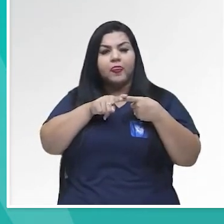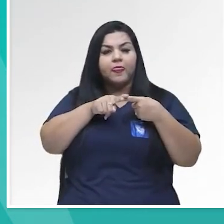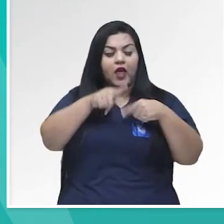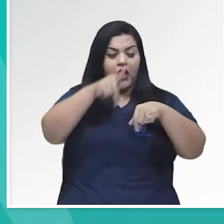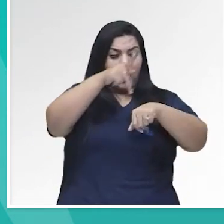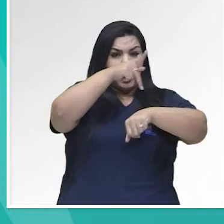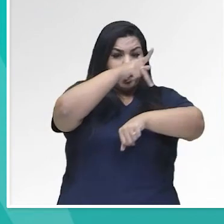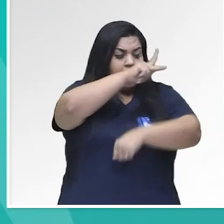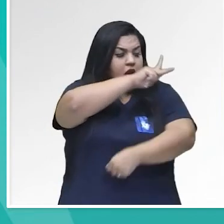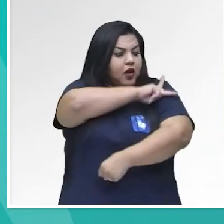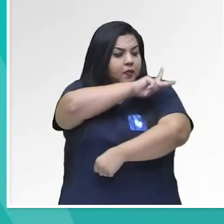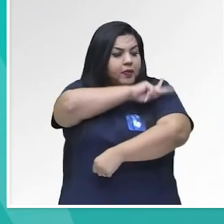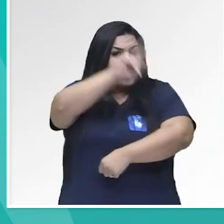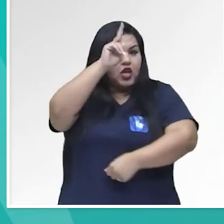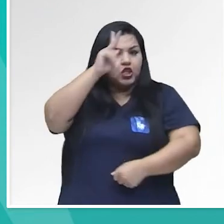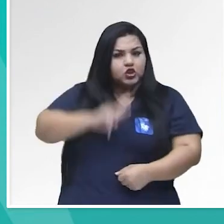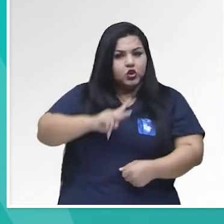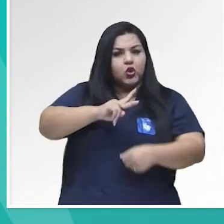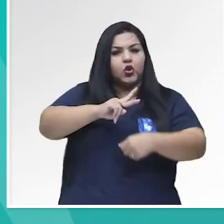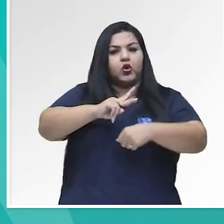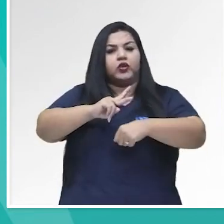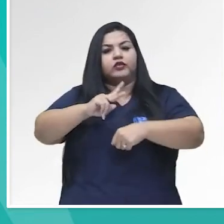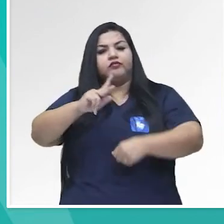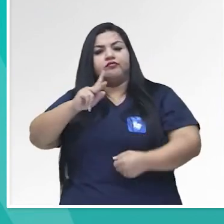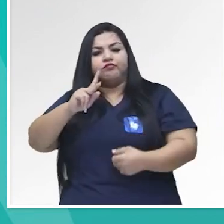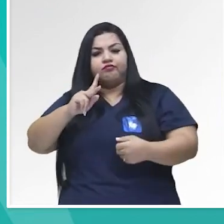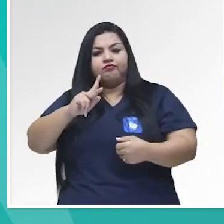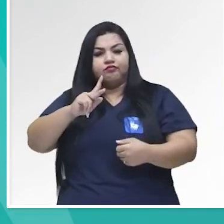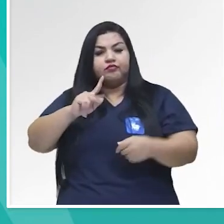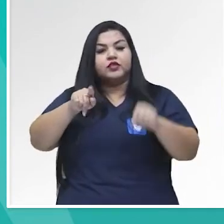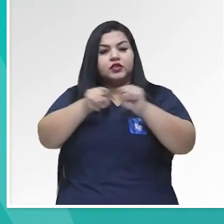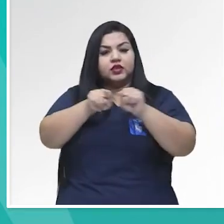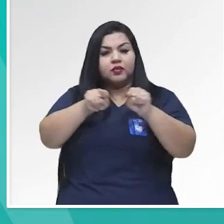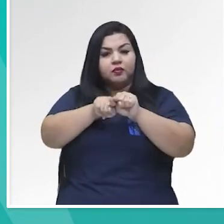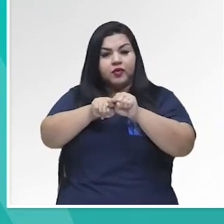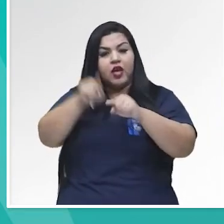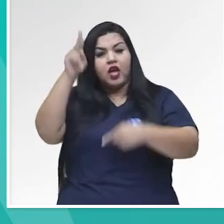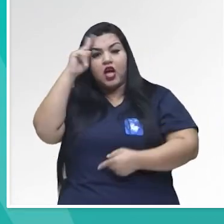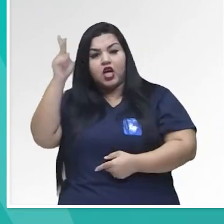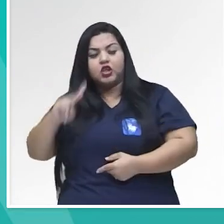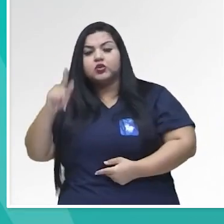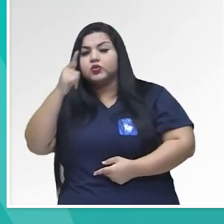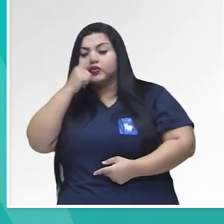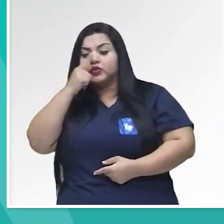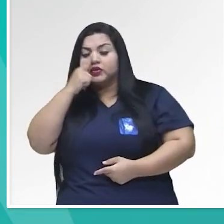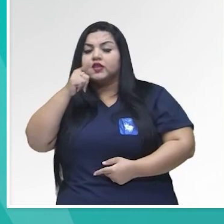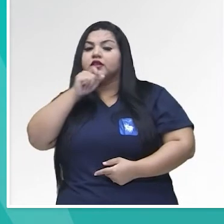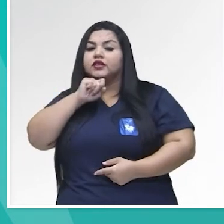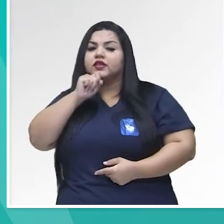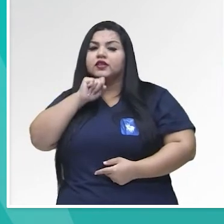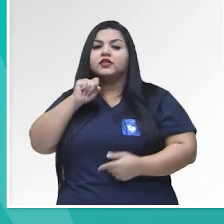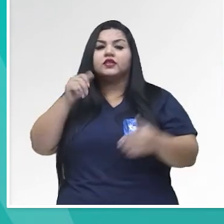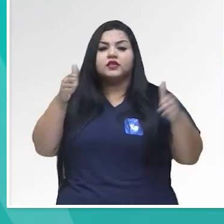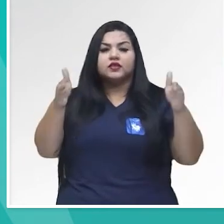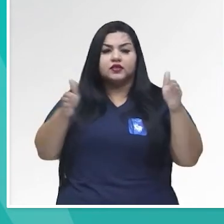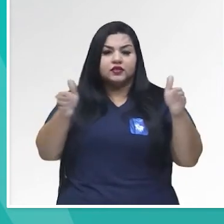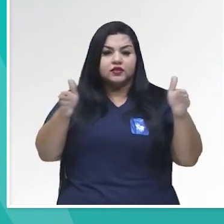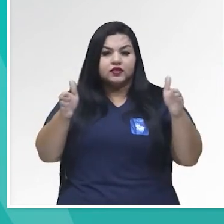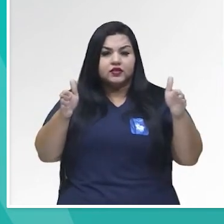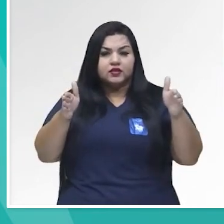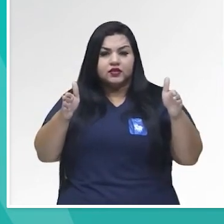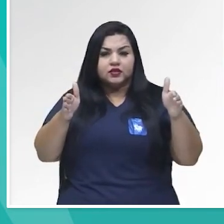Na pré-história, você vai perceber, por exemplo, aqui a passagem do normandismo para